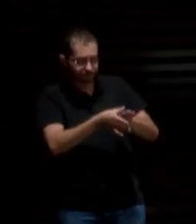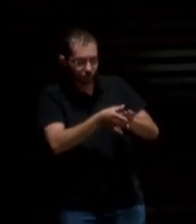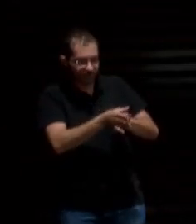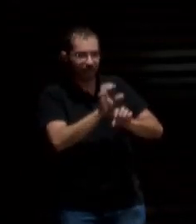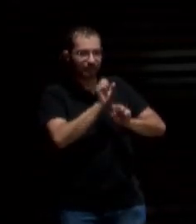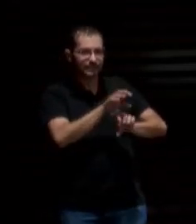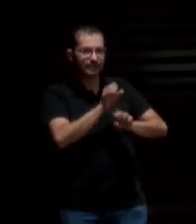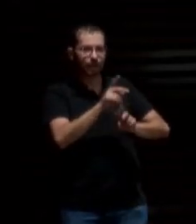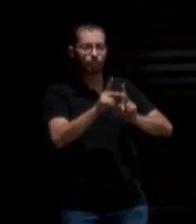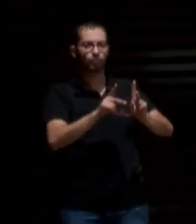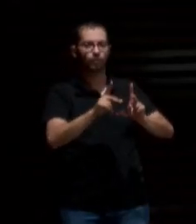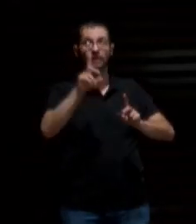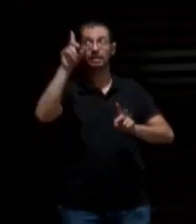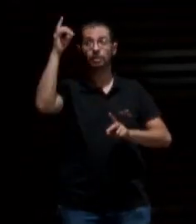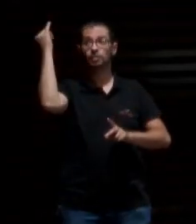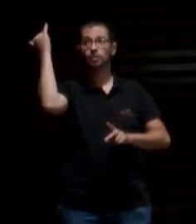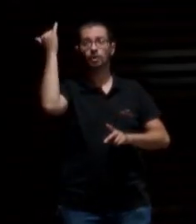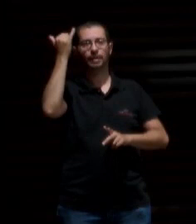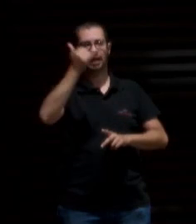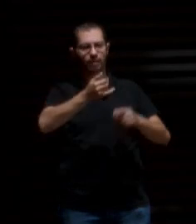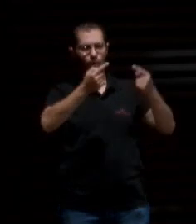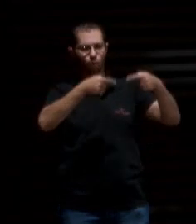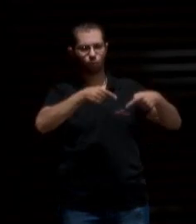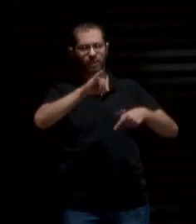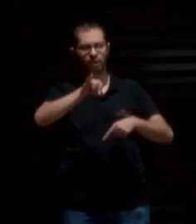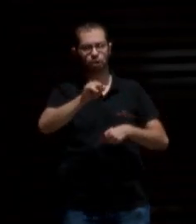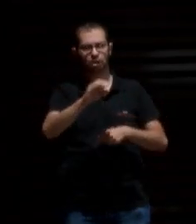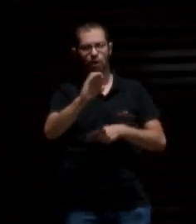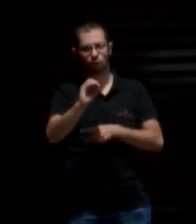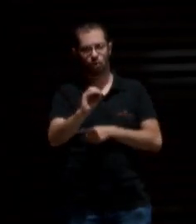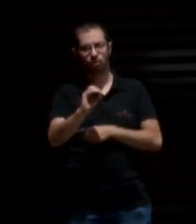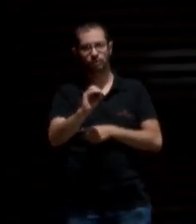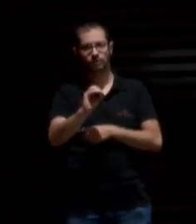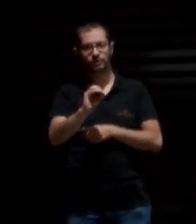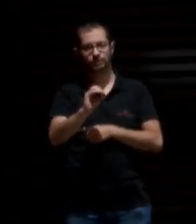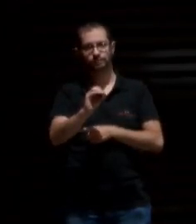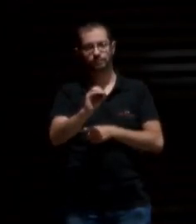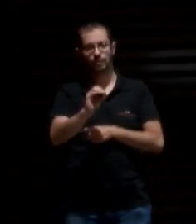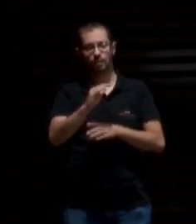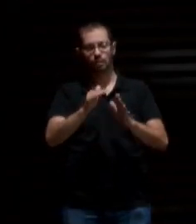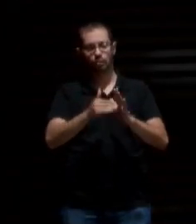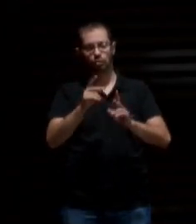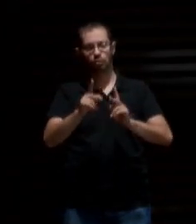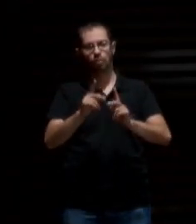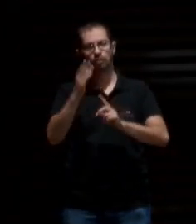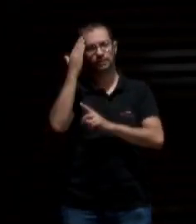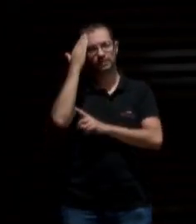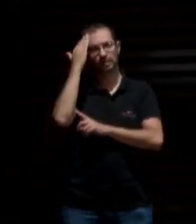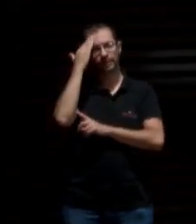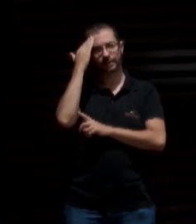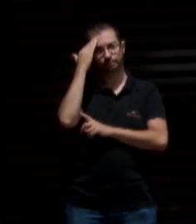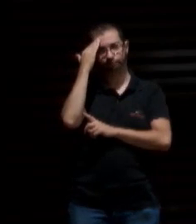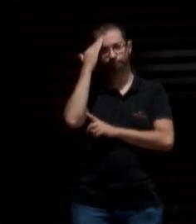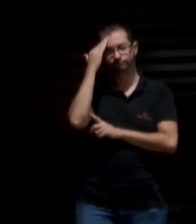enviou uma palavra contra Jacó e ela caiu em Israel. Todo o povo o saberá, Efraim e os moradores de